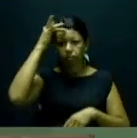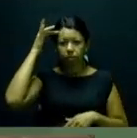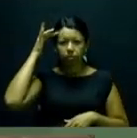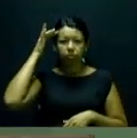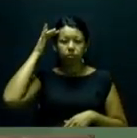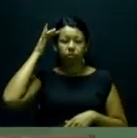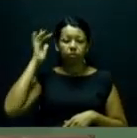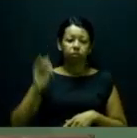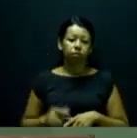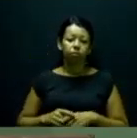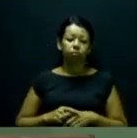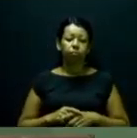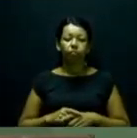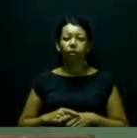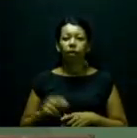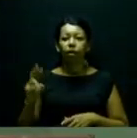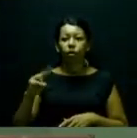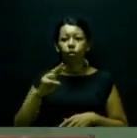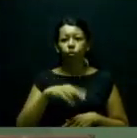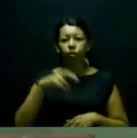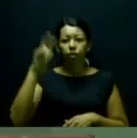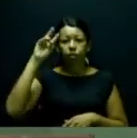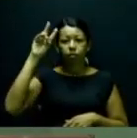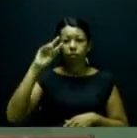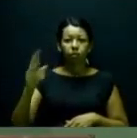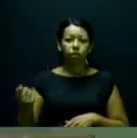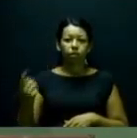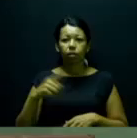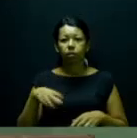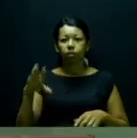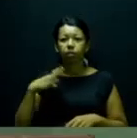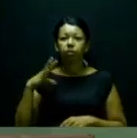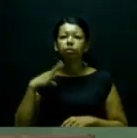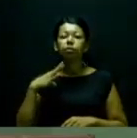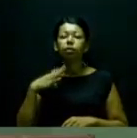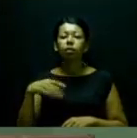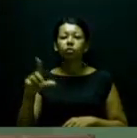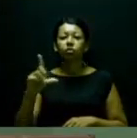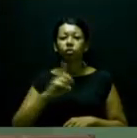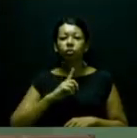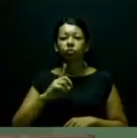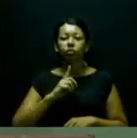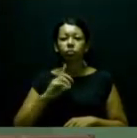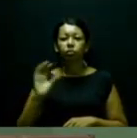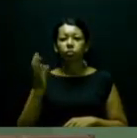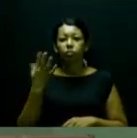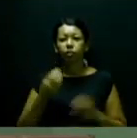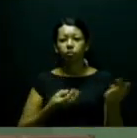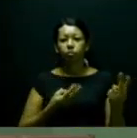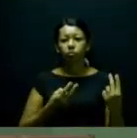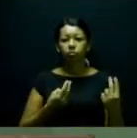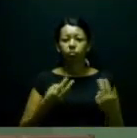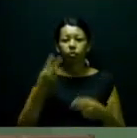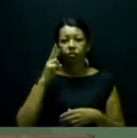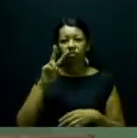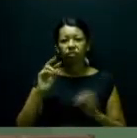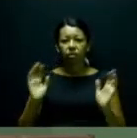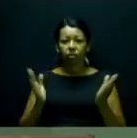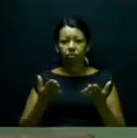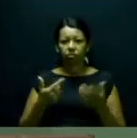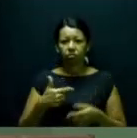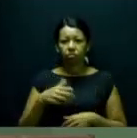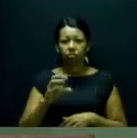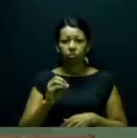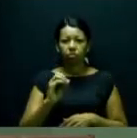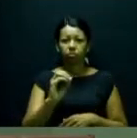pessoas. Nunca na história dessa cidade tivemos um momento como a gente vem acompanhando desde